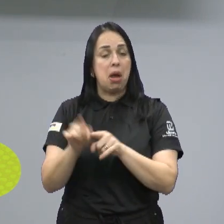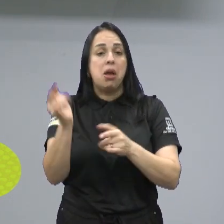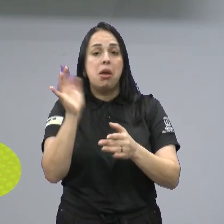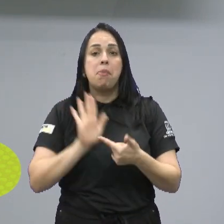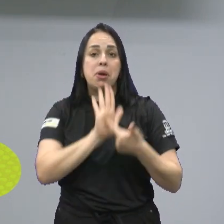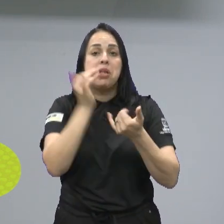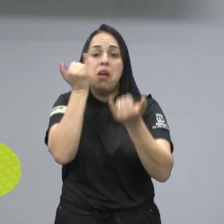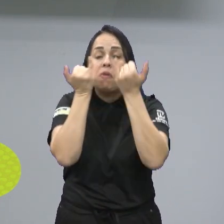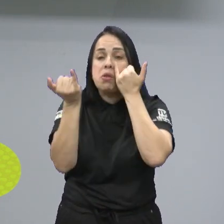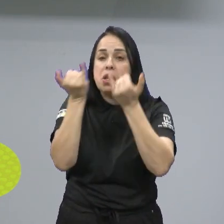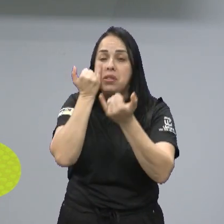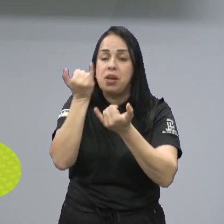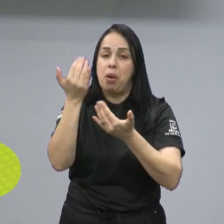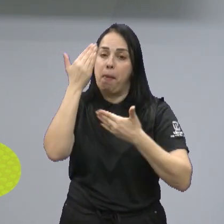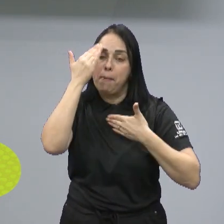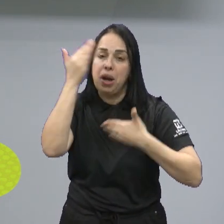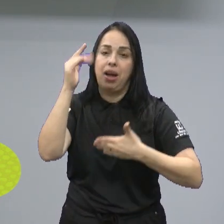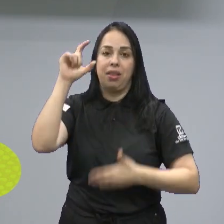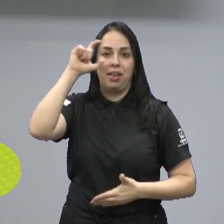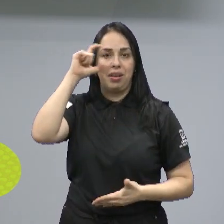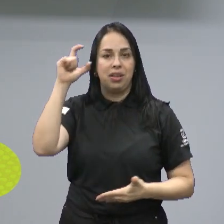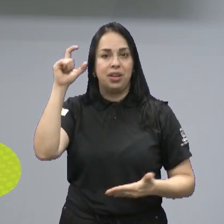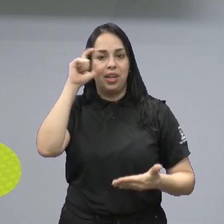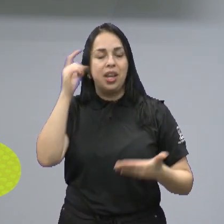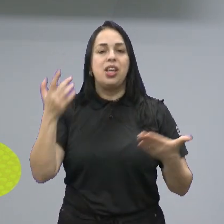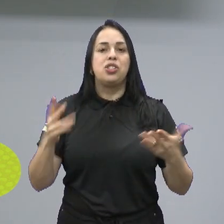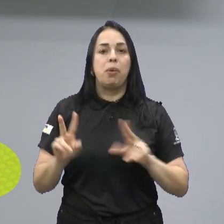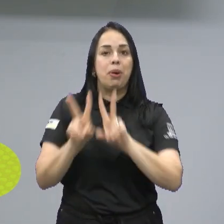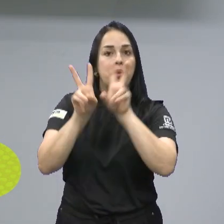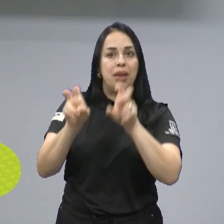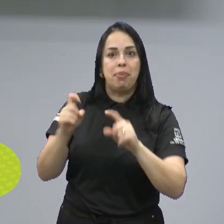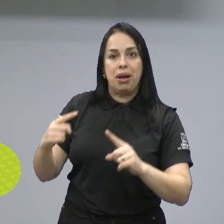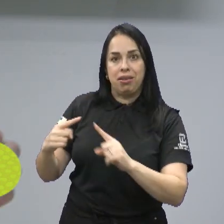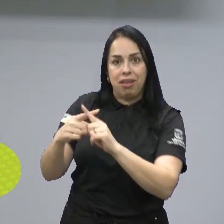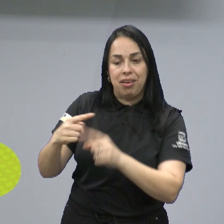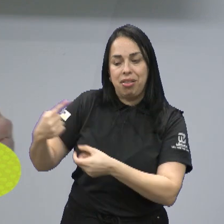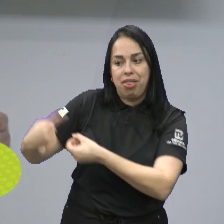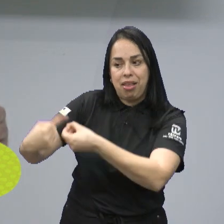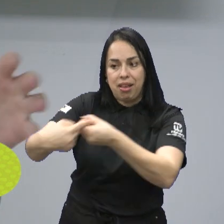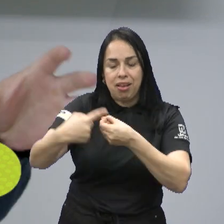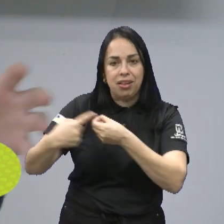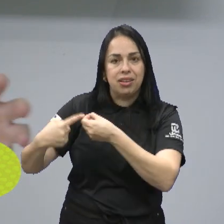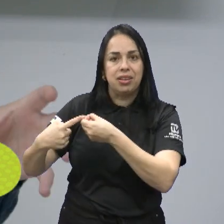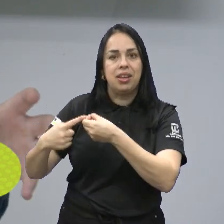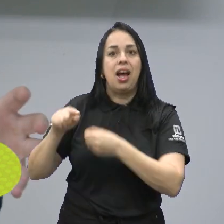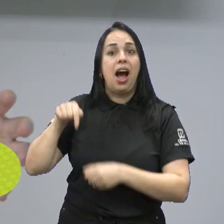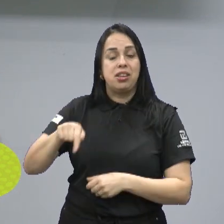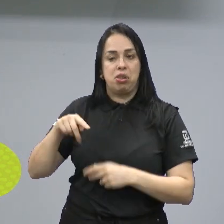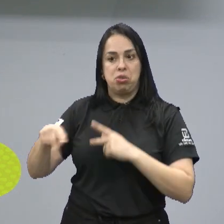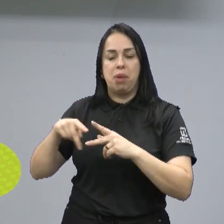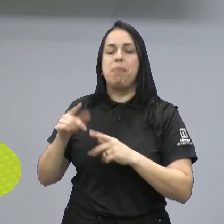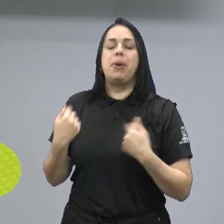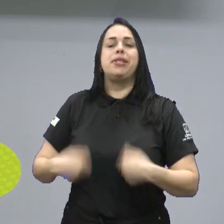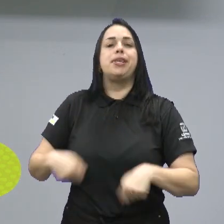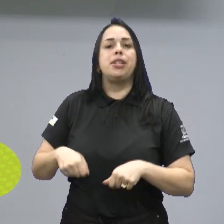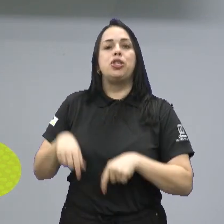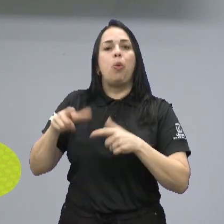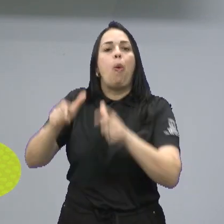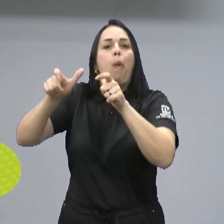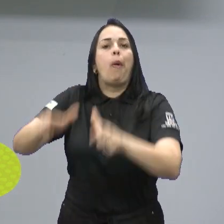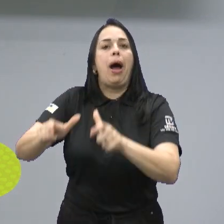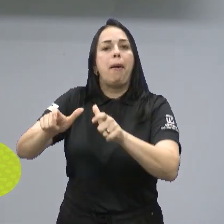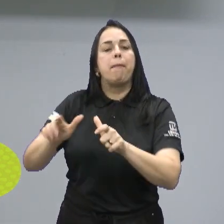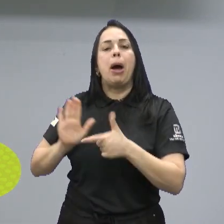pra gente. Muito obrigado a Ana. E falando sobre os jogos regionais, daqui a pouco São José vai ter que separar uma salinha só para colocar tanto troféu e medalha, né, Vieira?